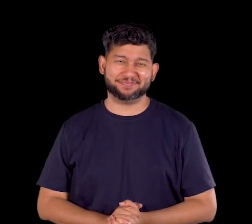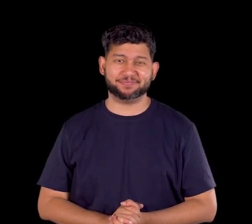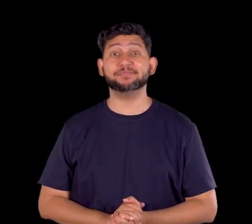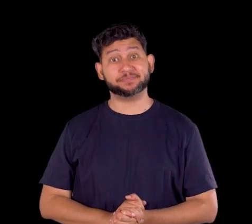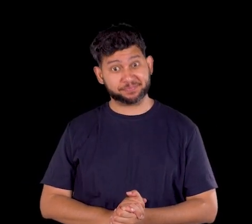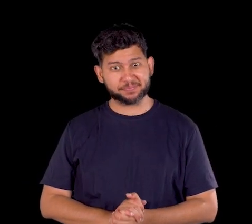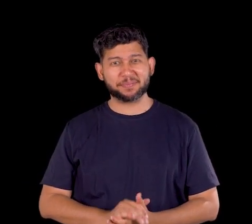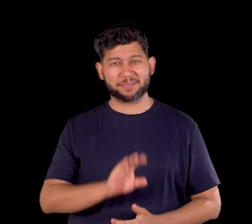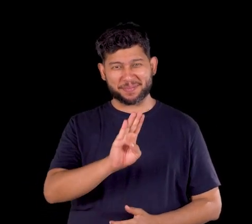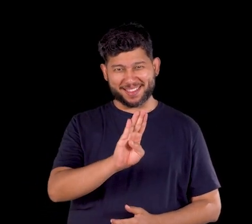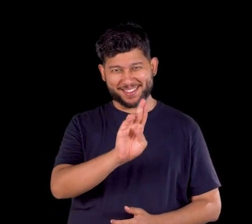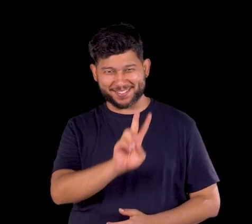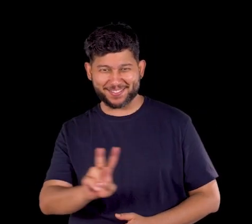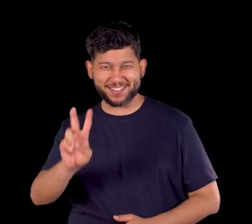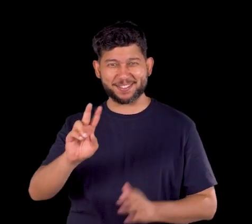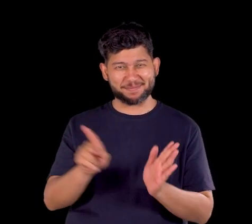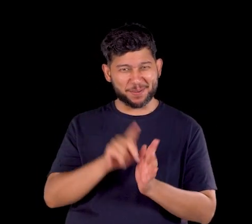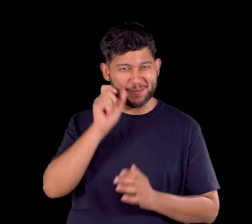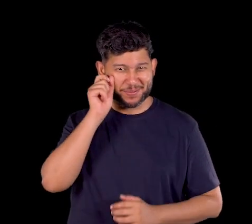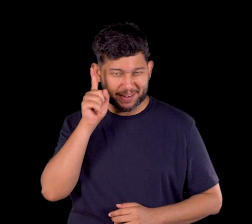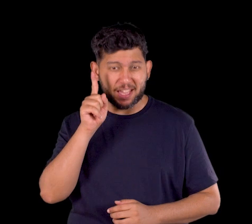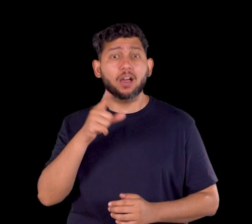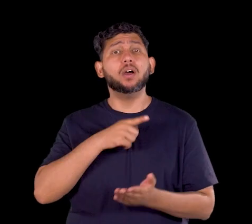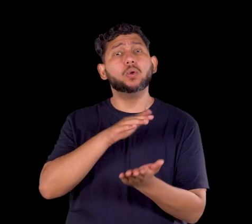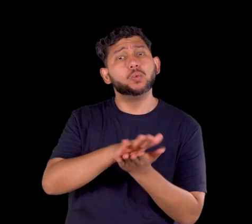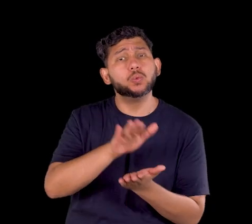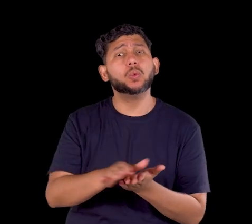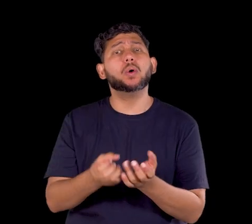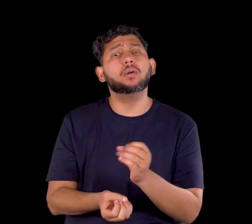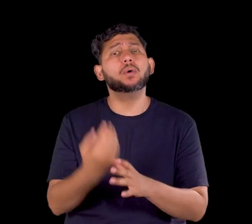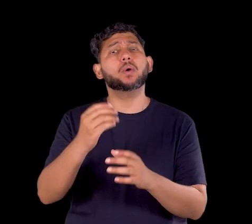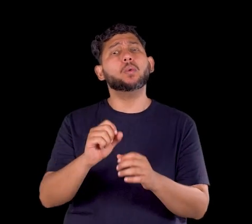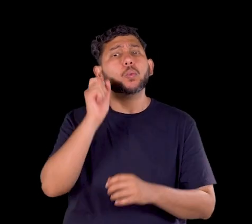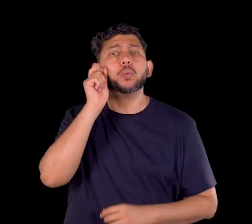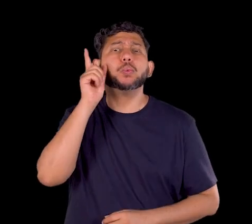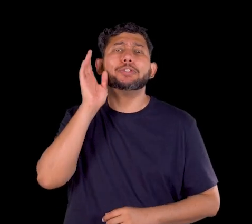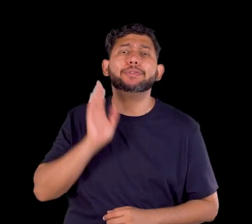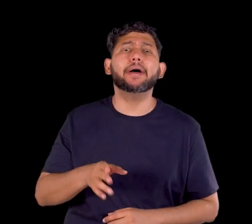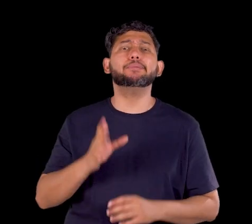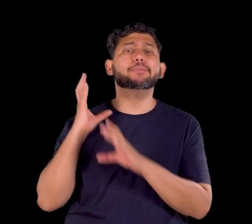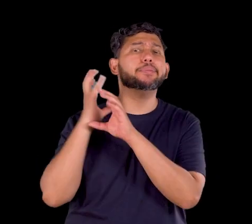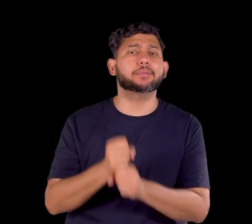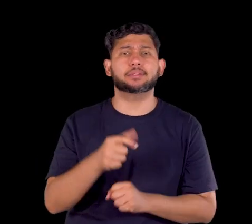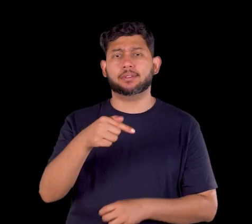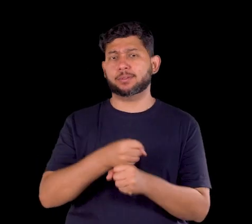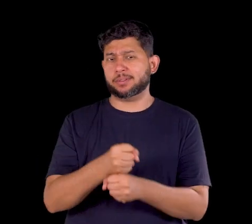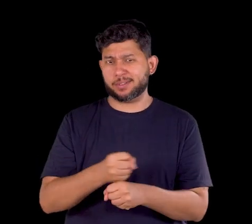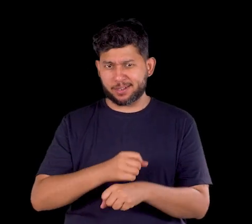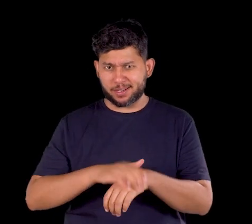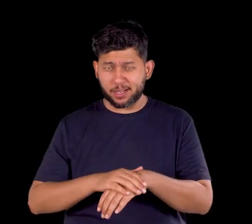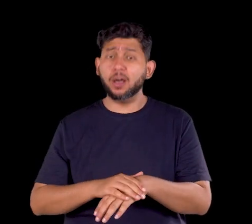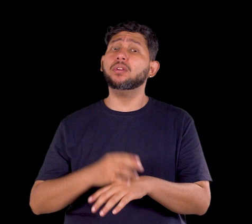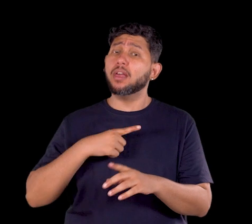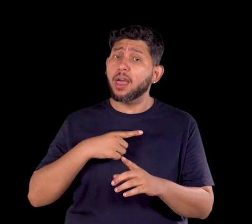A Bela Vista Cultural é uma editora e produtora cultural com mais de 7 anos de atuação, que promove projetos de impacto